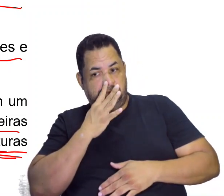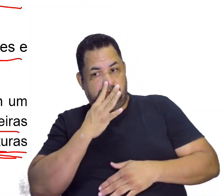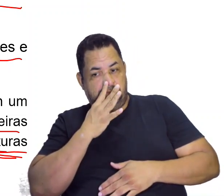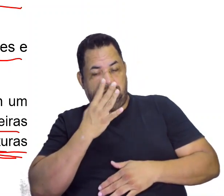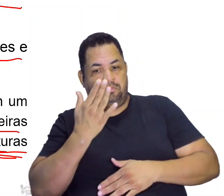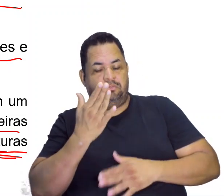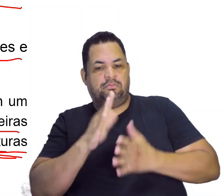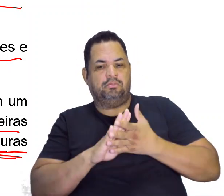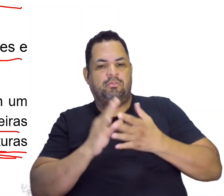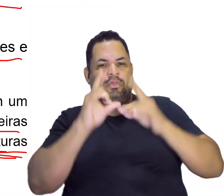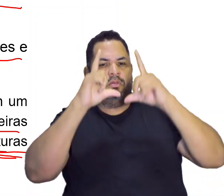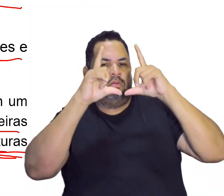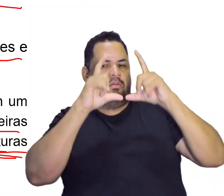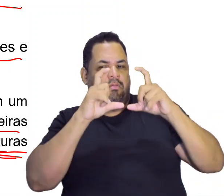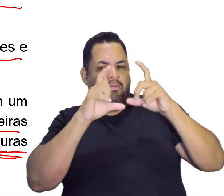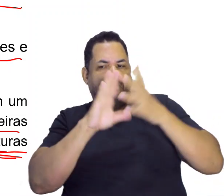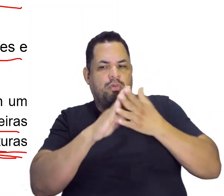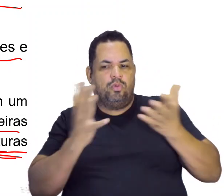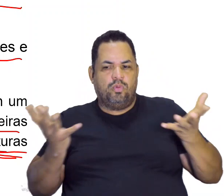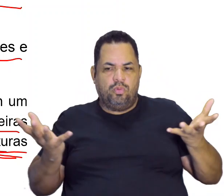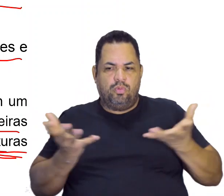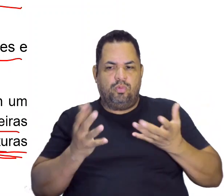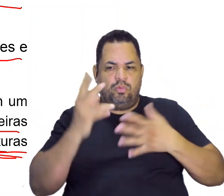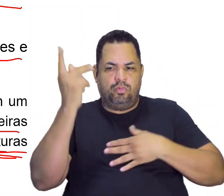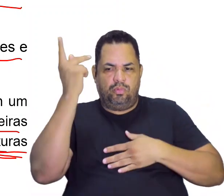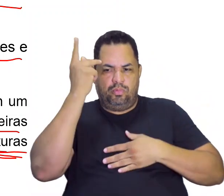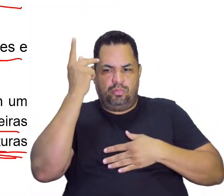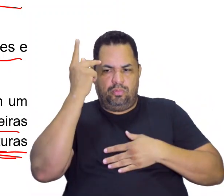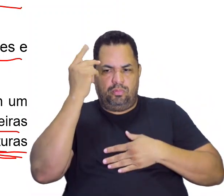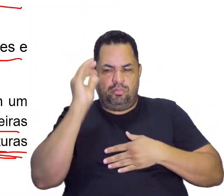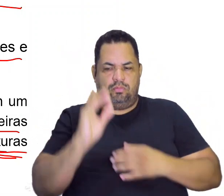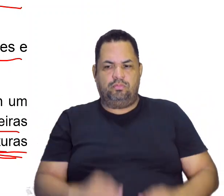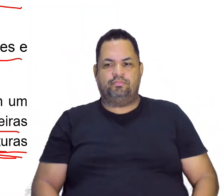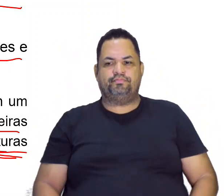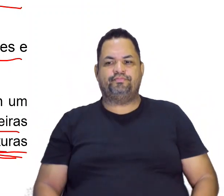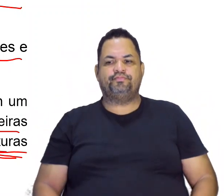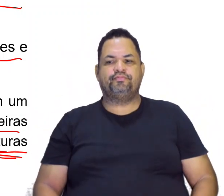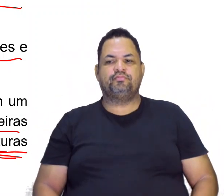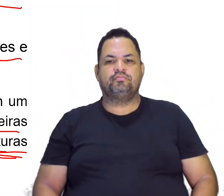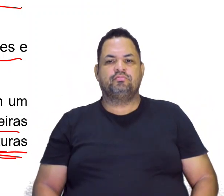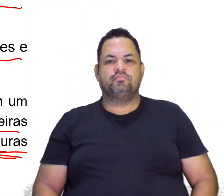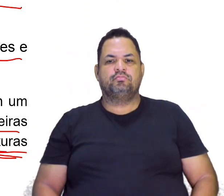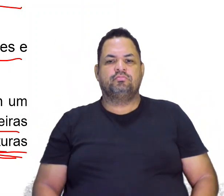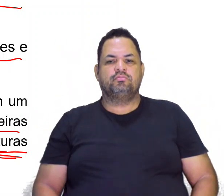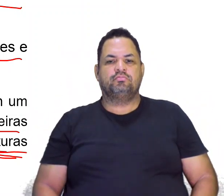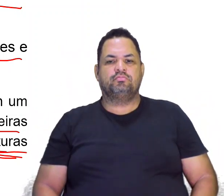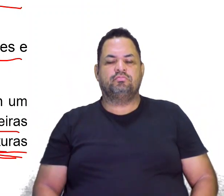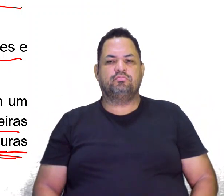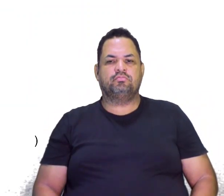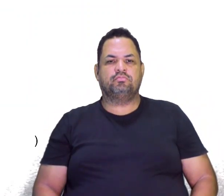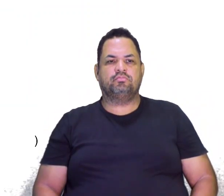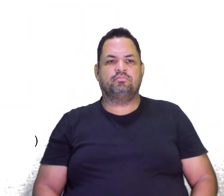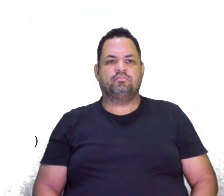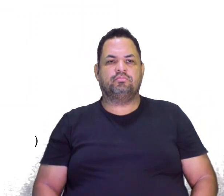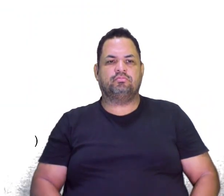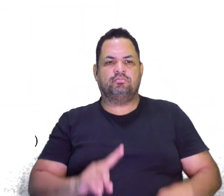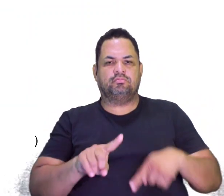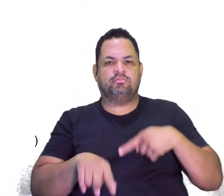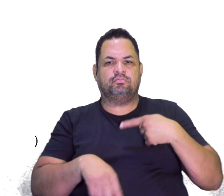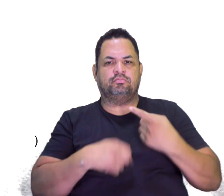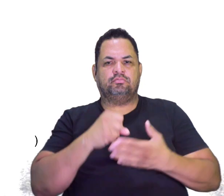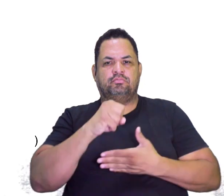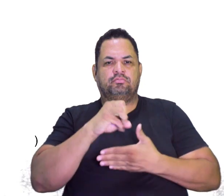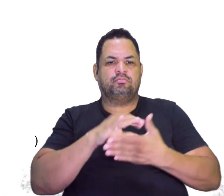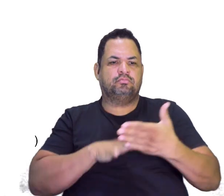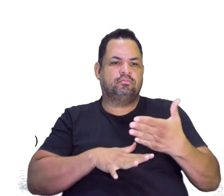as pessoas batem foto, mais as pessoas comentam em São Paulo, tá bom? Então, agora nós vamos para a próxima